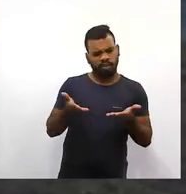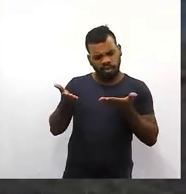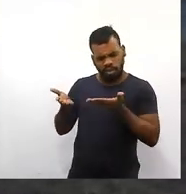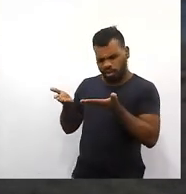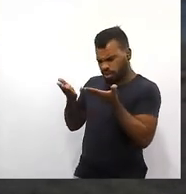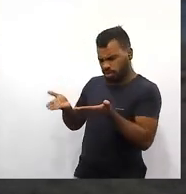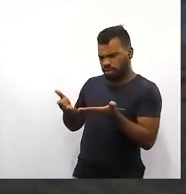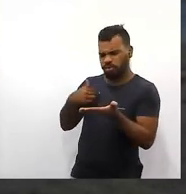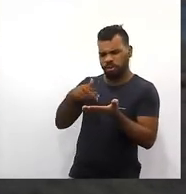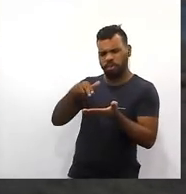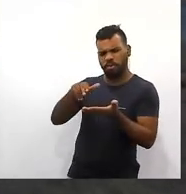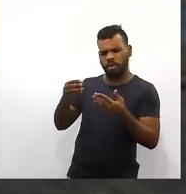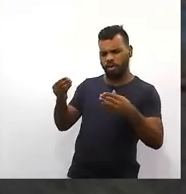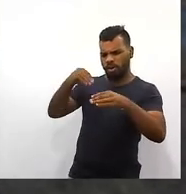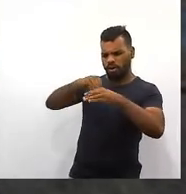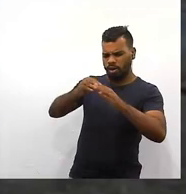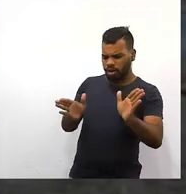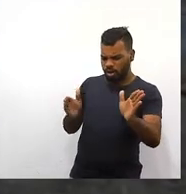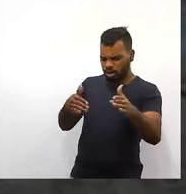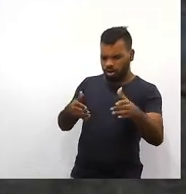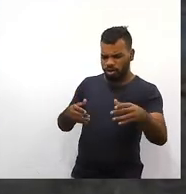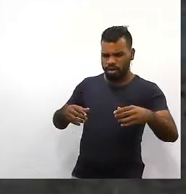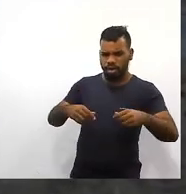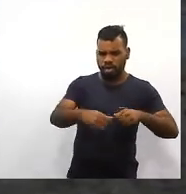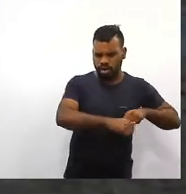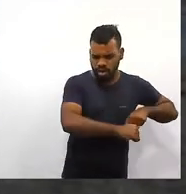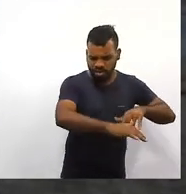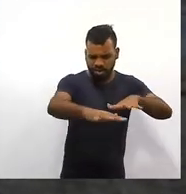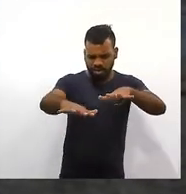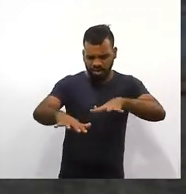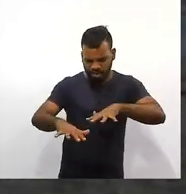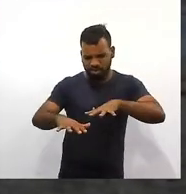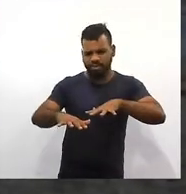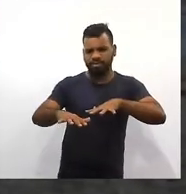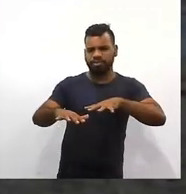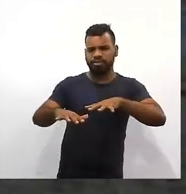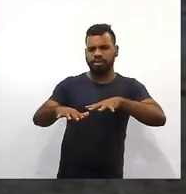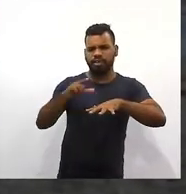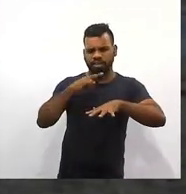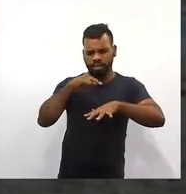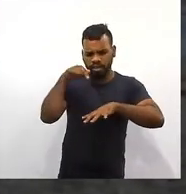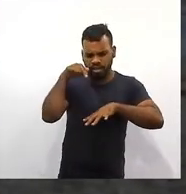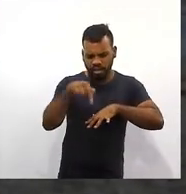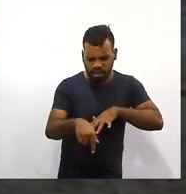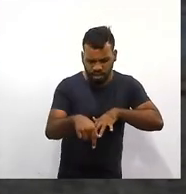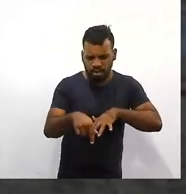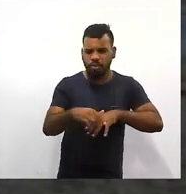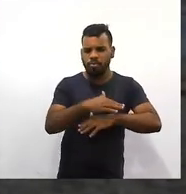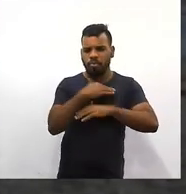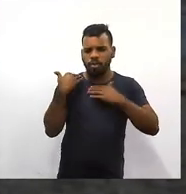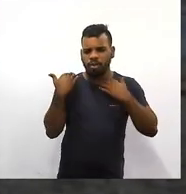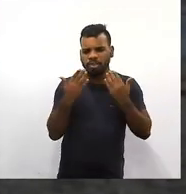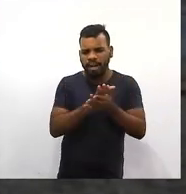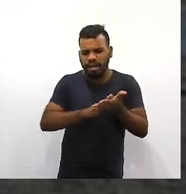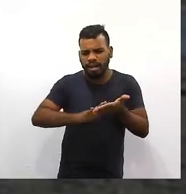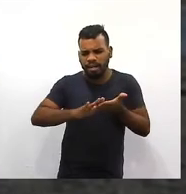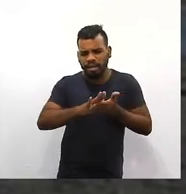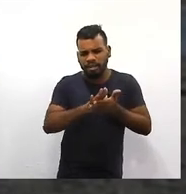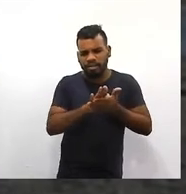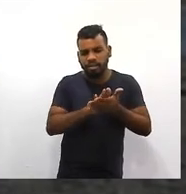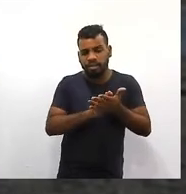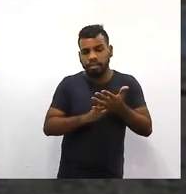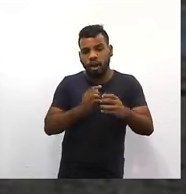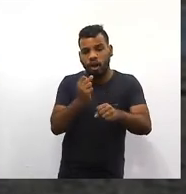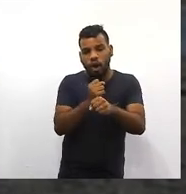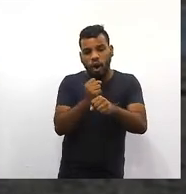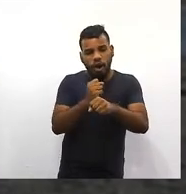almas, embrulhado nesta rede, dizer que eu saiba, há um defunto de nada, irmão das almas, que há muitas horas